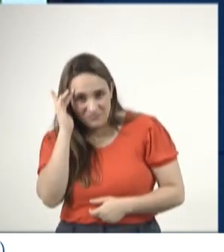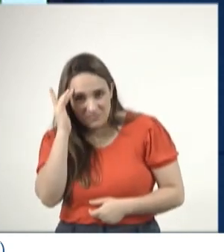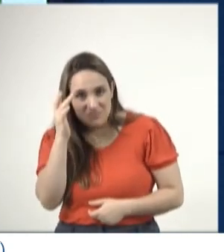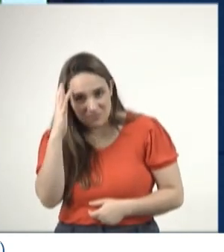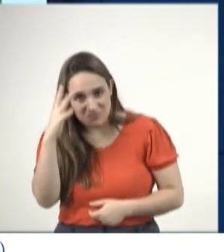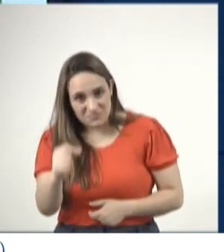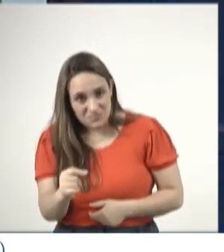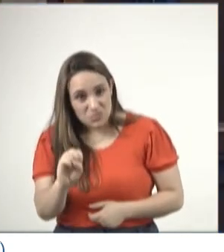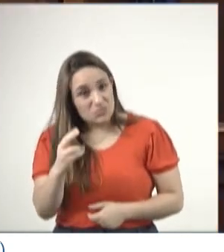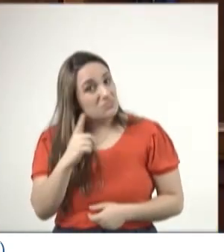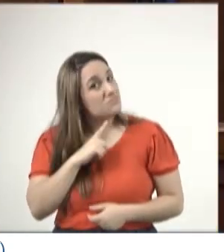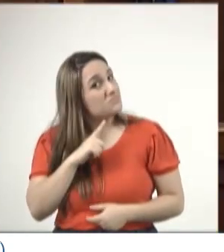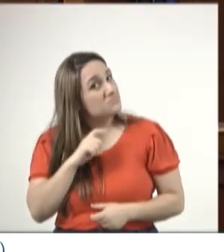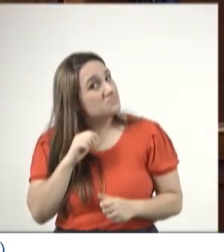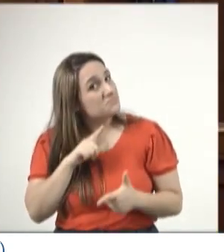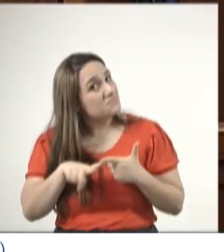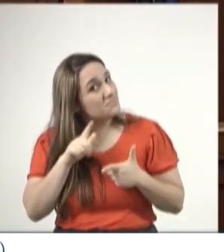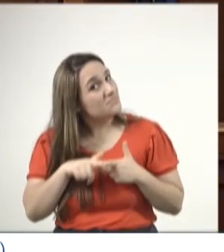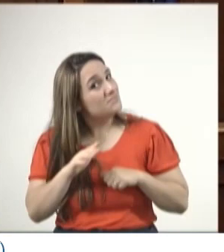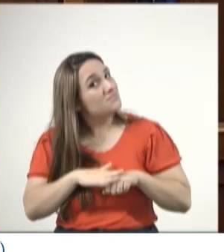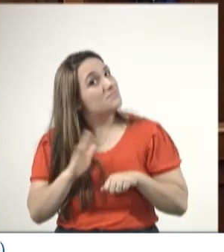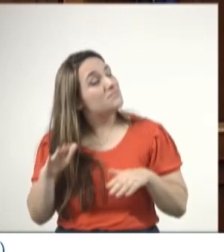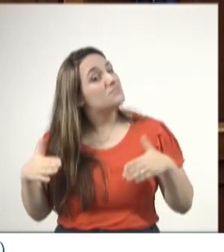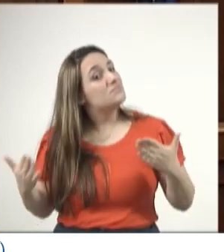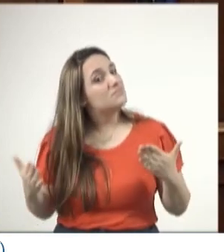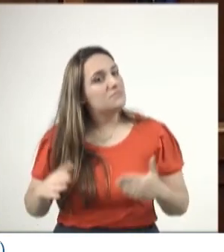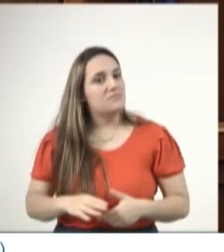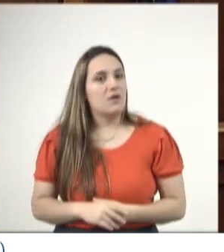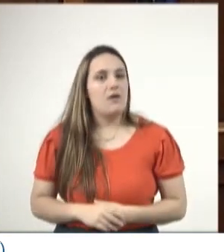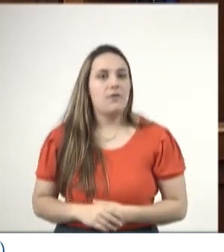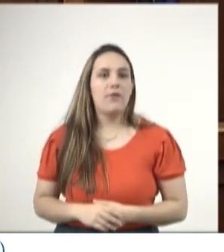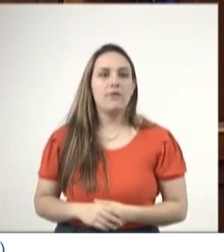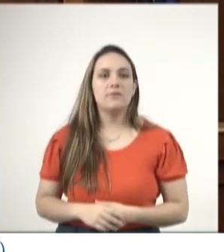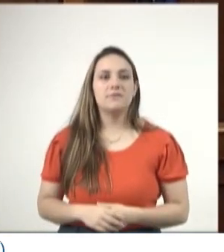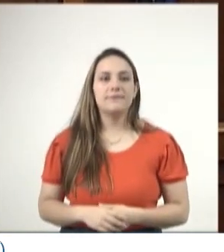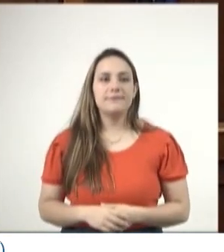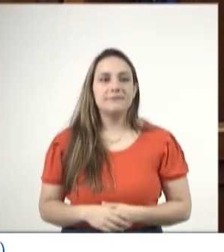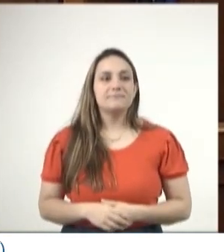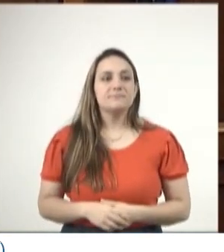gerar mais problema? Tudo precisa ser pensado.